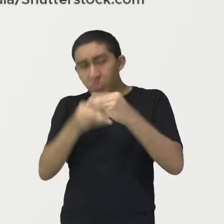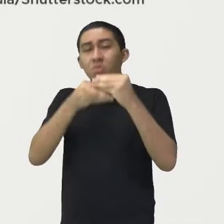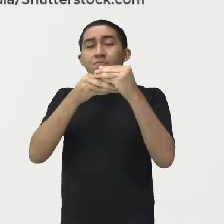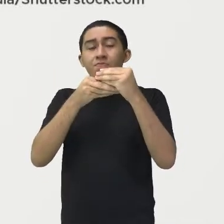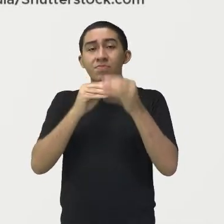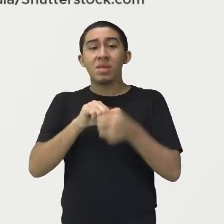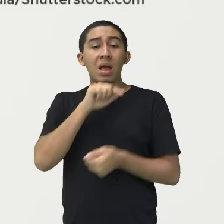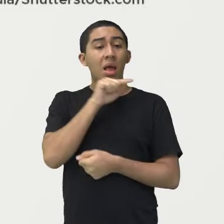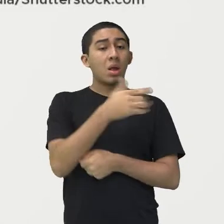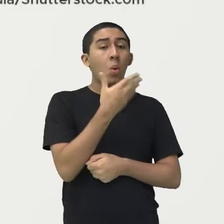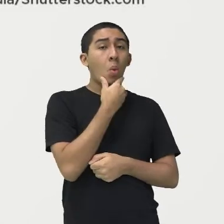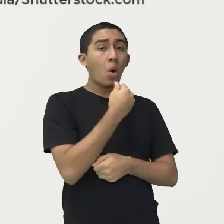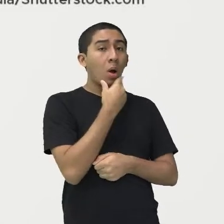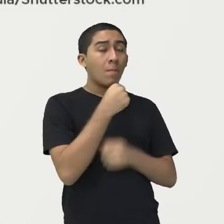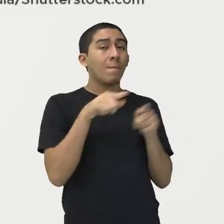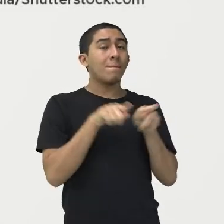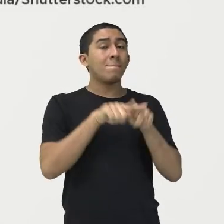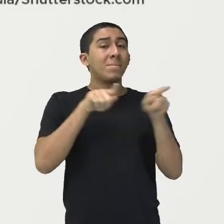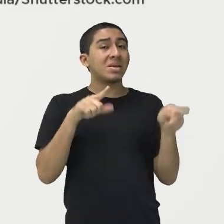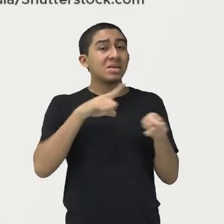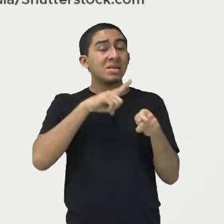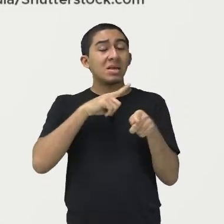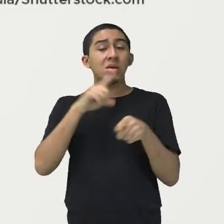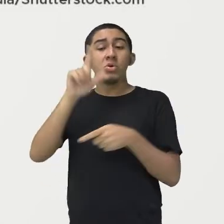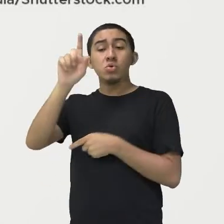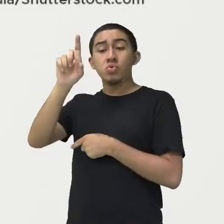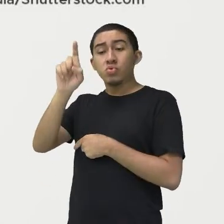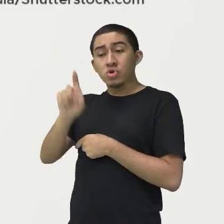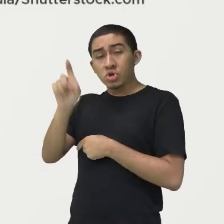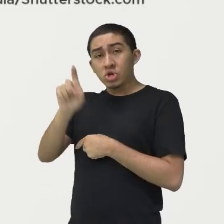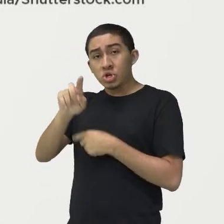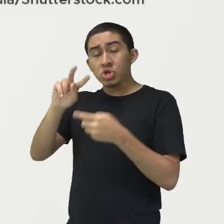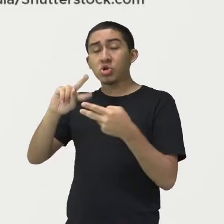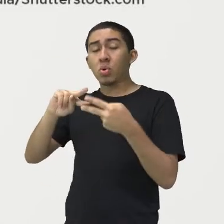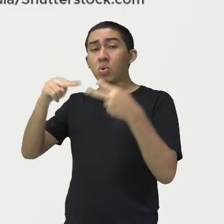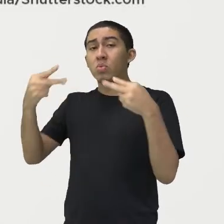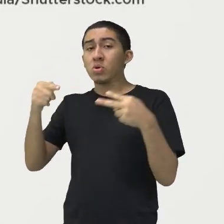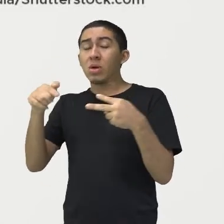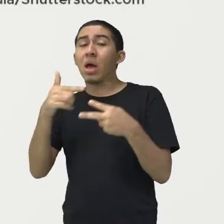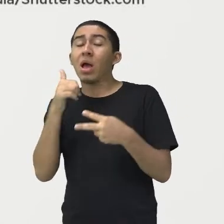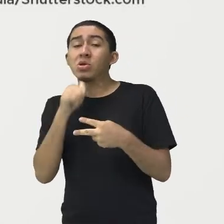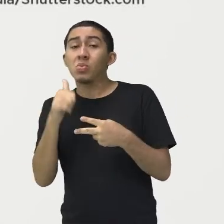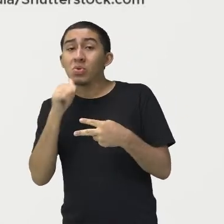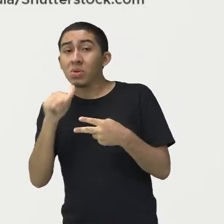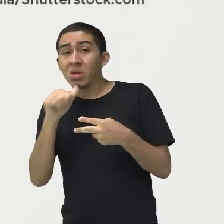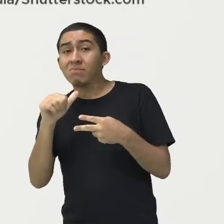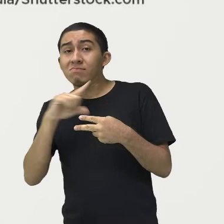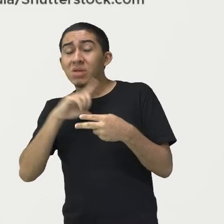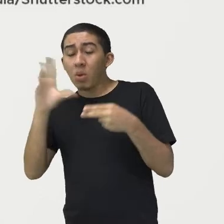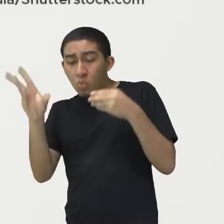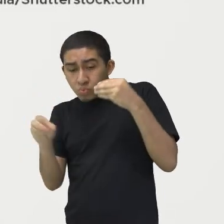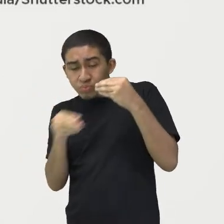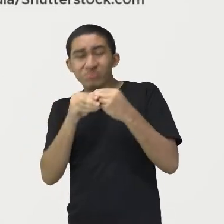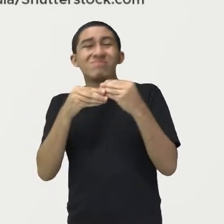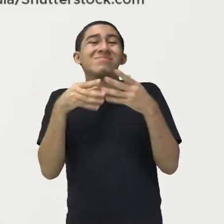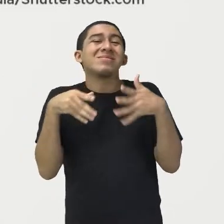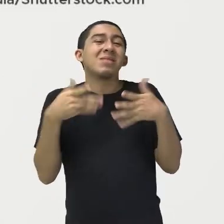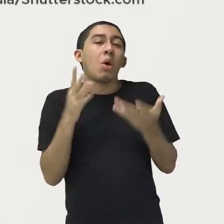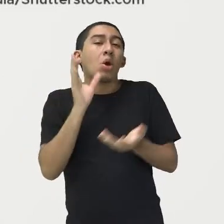é um homem, mas ele vai ter aí mais um cromossomo feminino, o que vai ocasionar